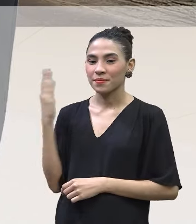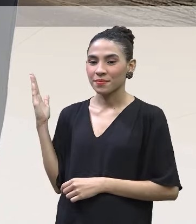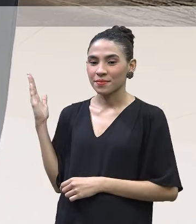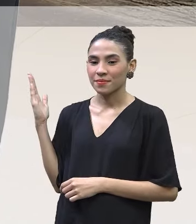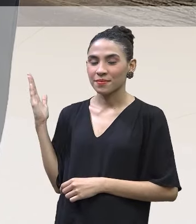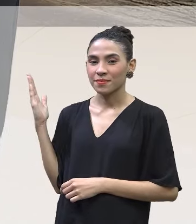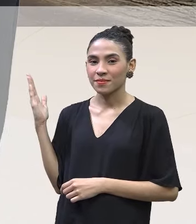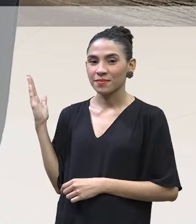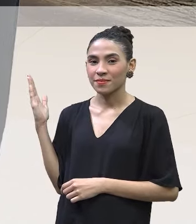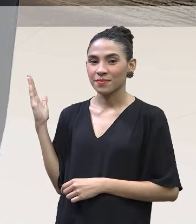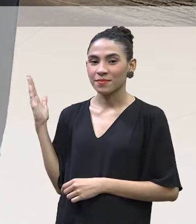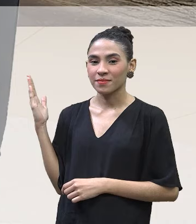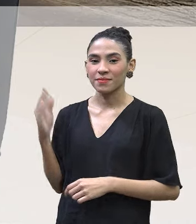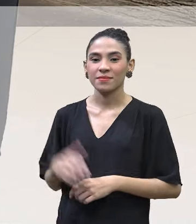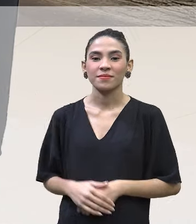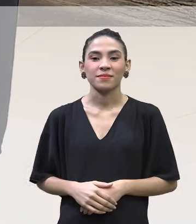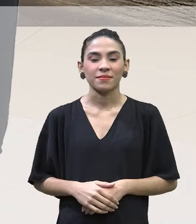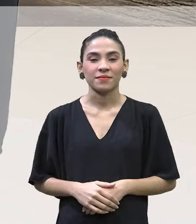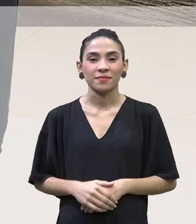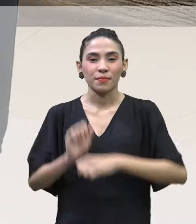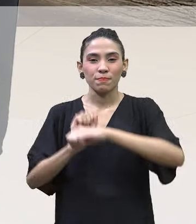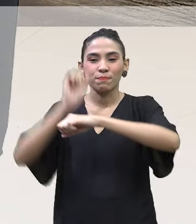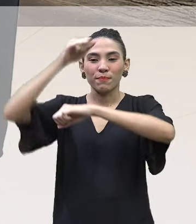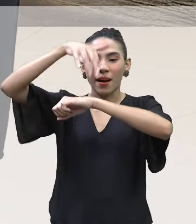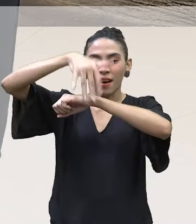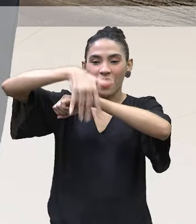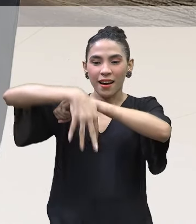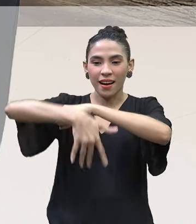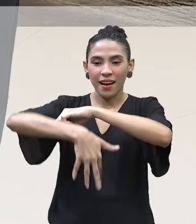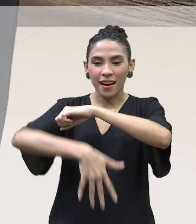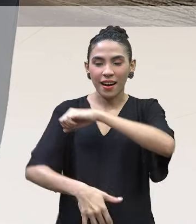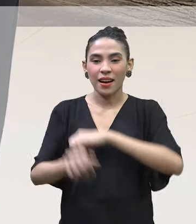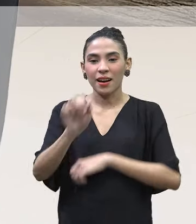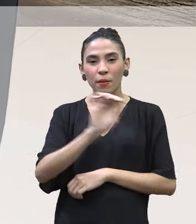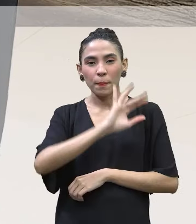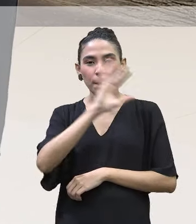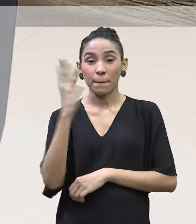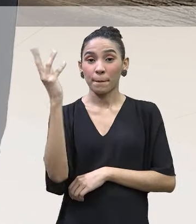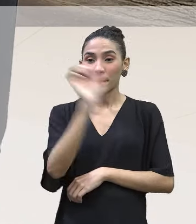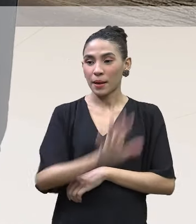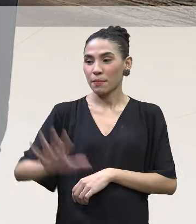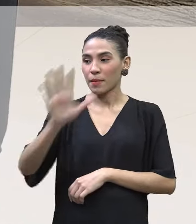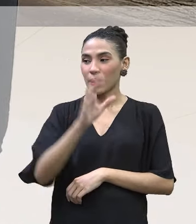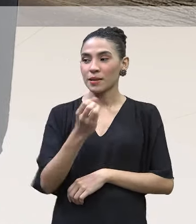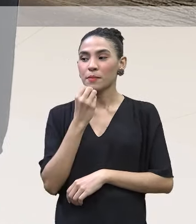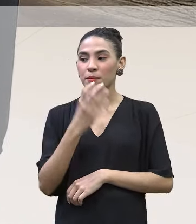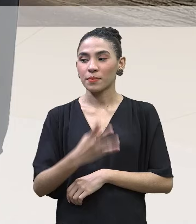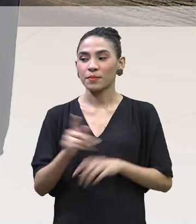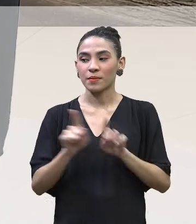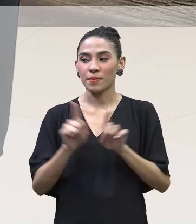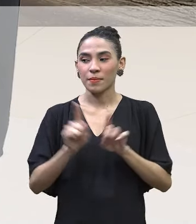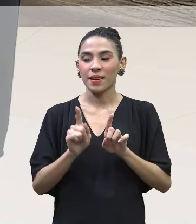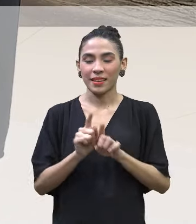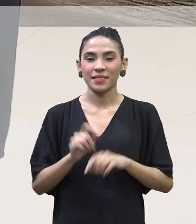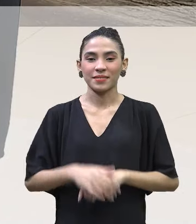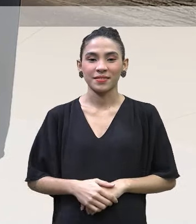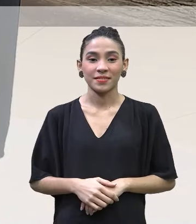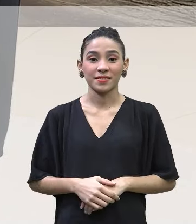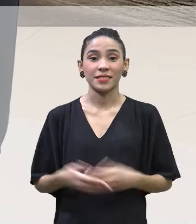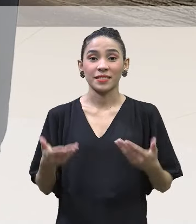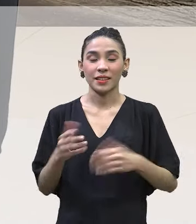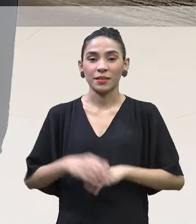aula Professor estamos na terra da Cachoeira exatamente uma imagem tão bonita uma terra tão boa não é professor não é e Olha só pessoal nós